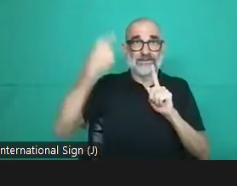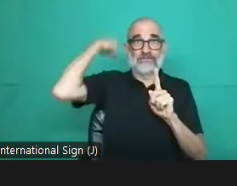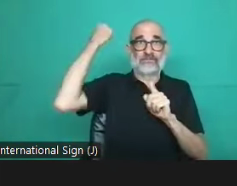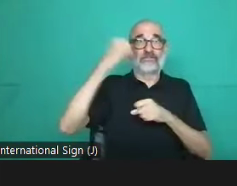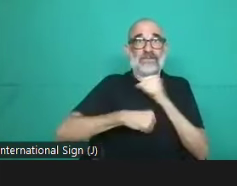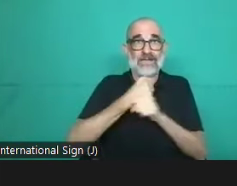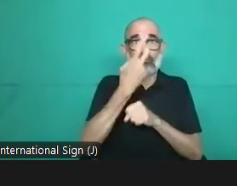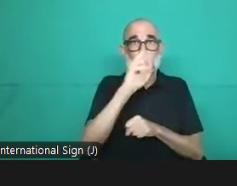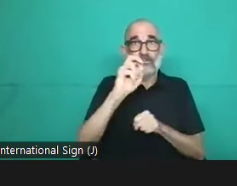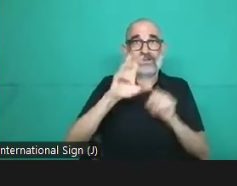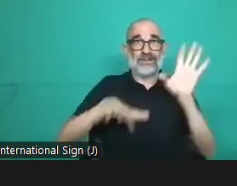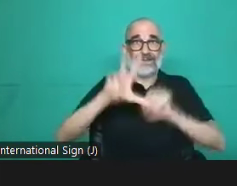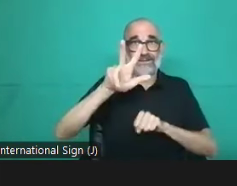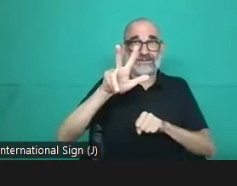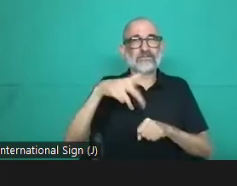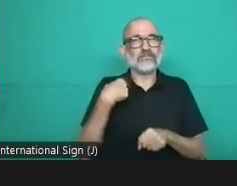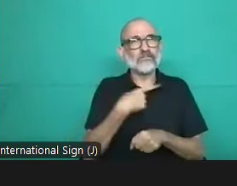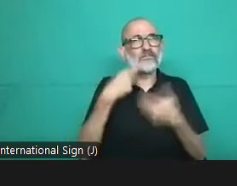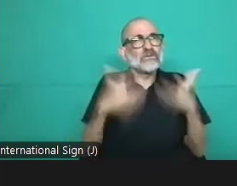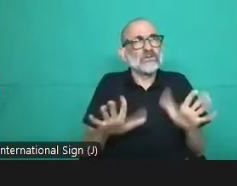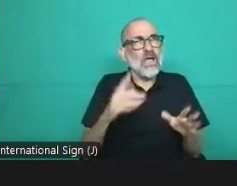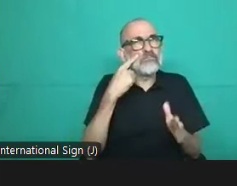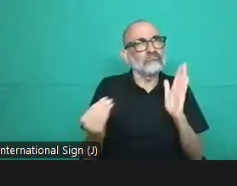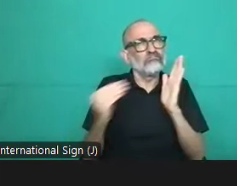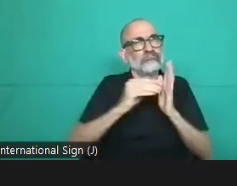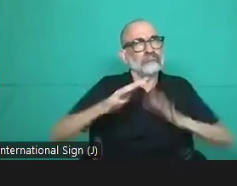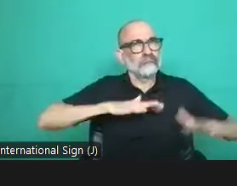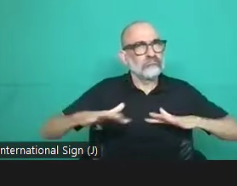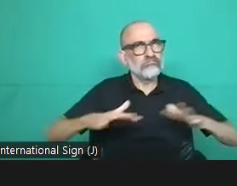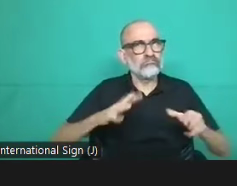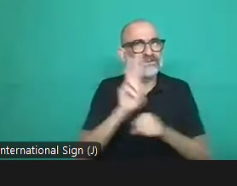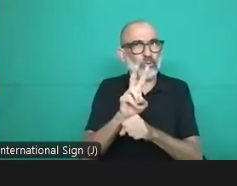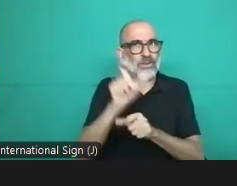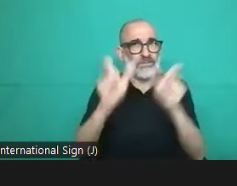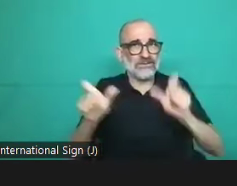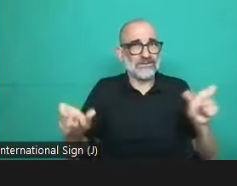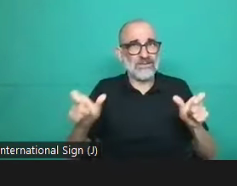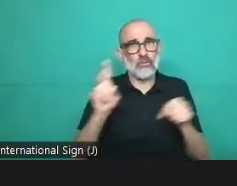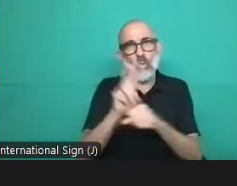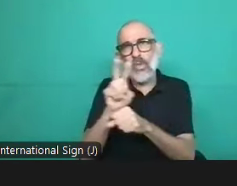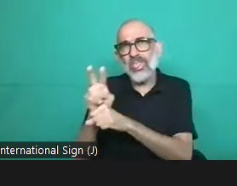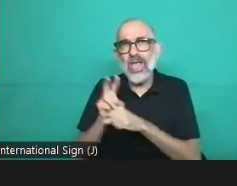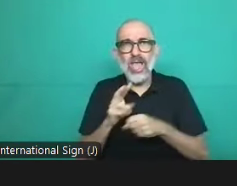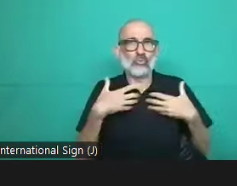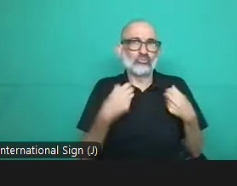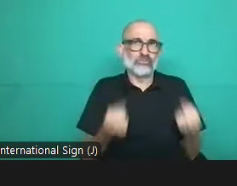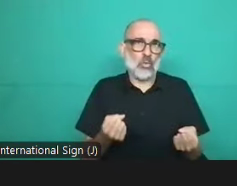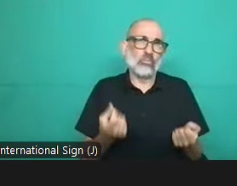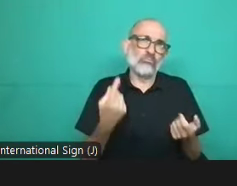guias para a segurança do paciente. Recentemente tivemos a resolução